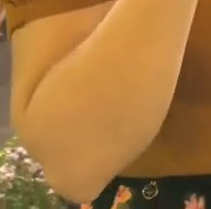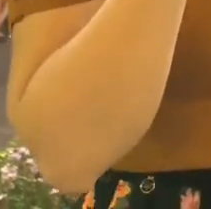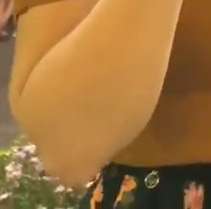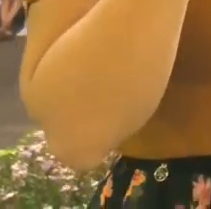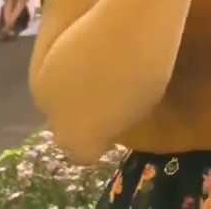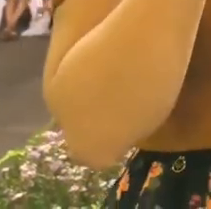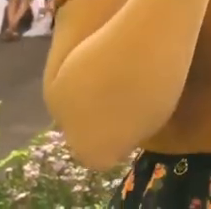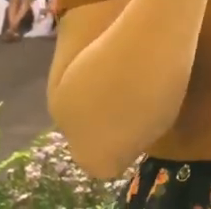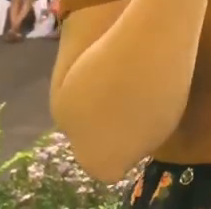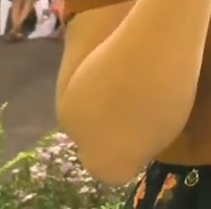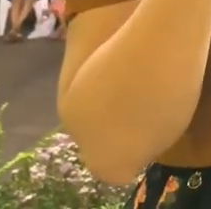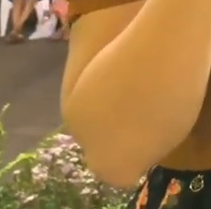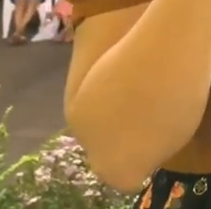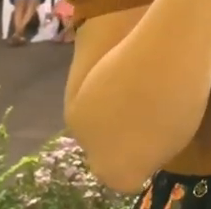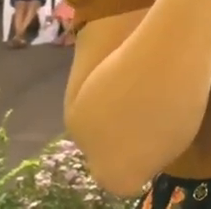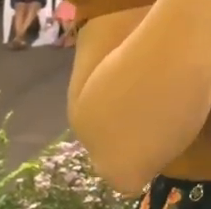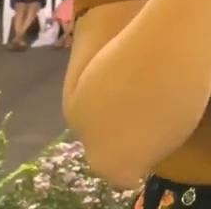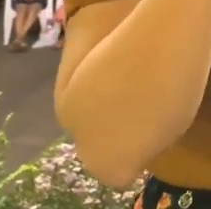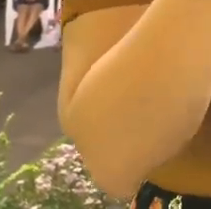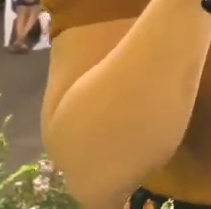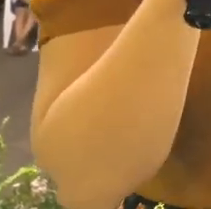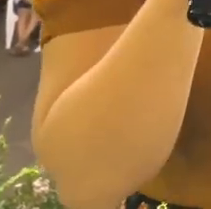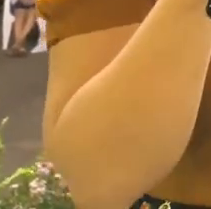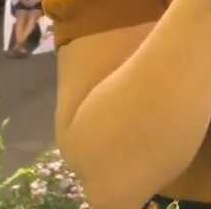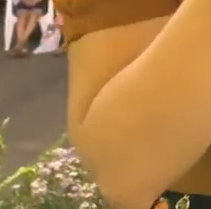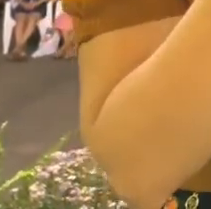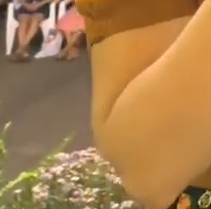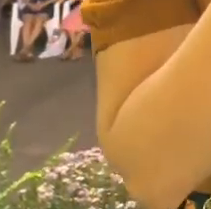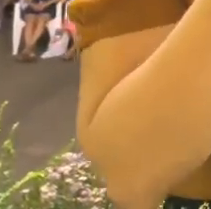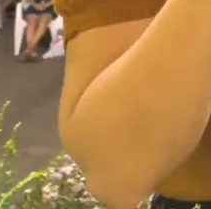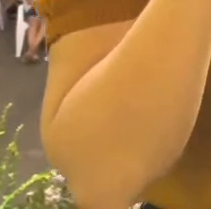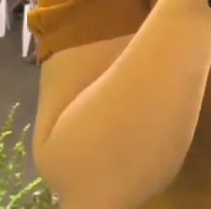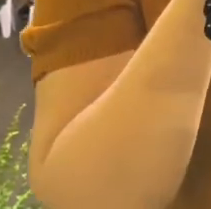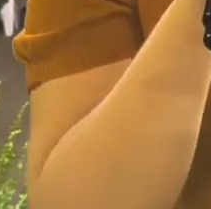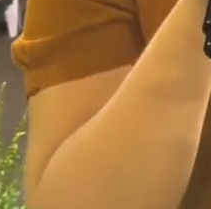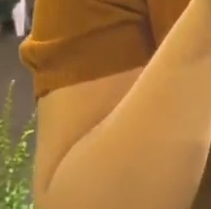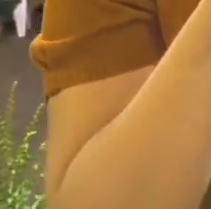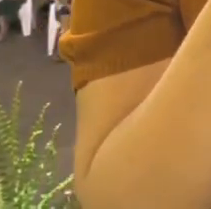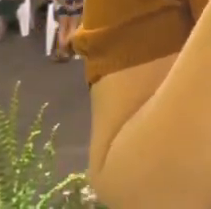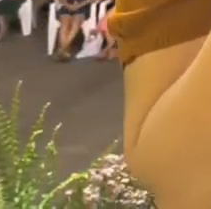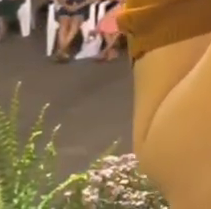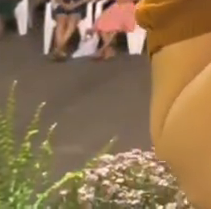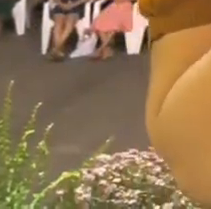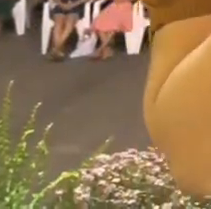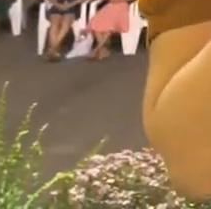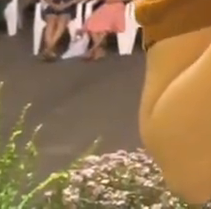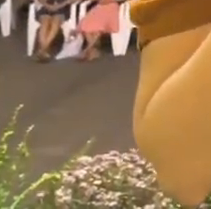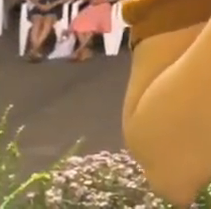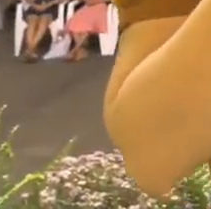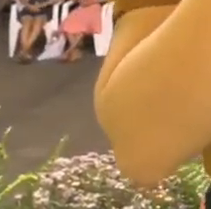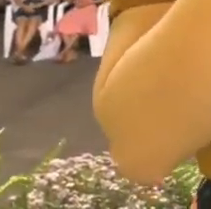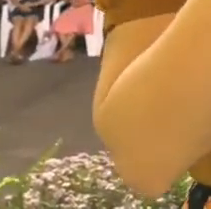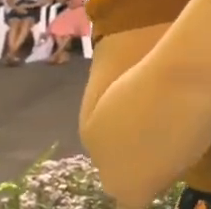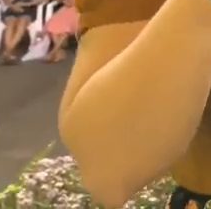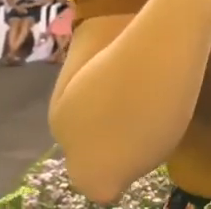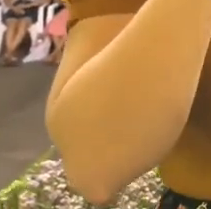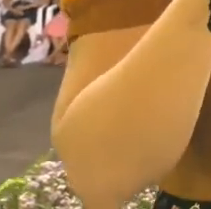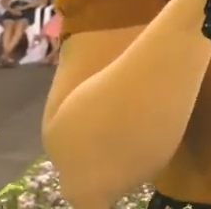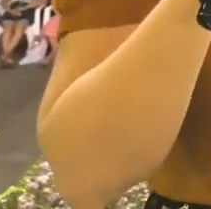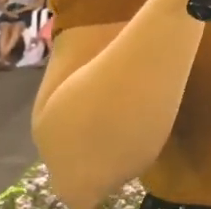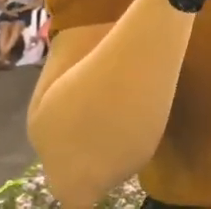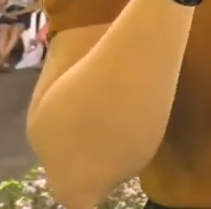financeiramente Então faça parte aqui conosco adquirir a sua camiseta oficial aliás nós estaremos todos